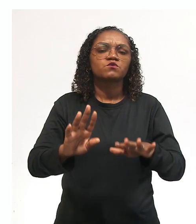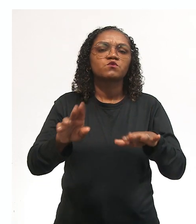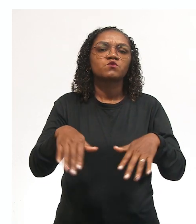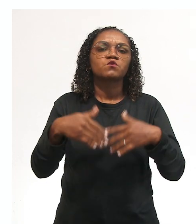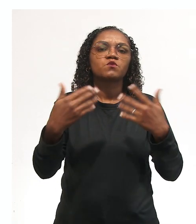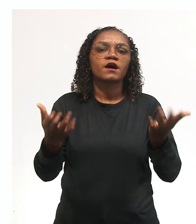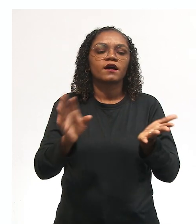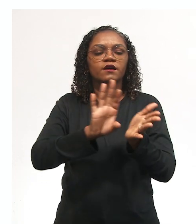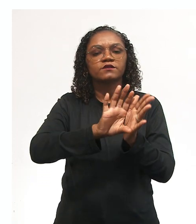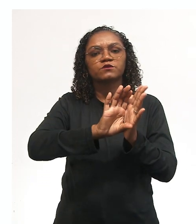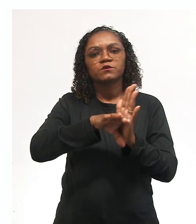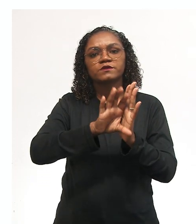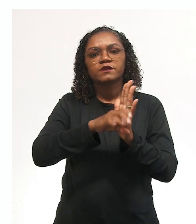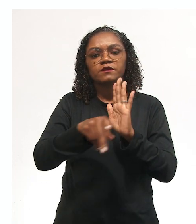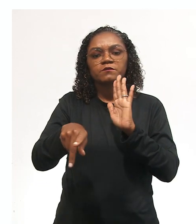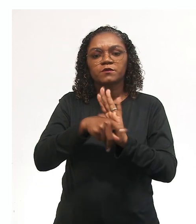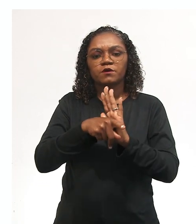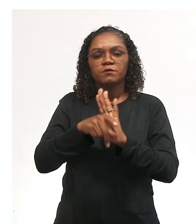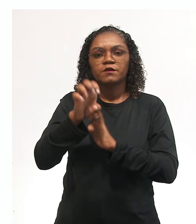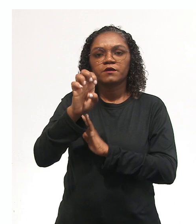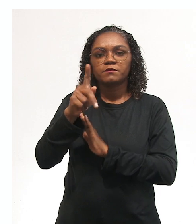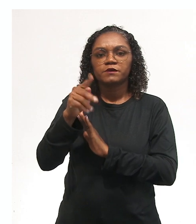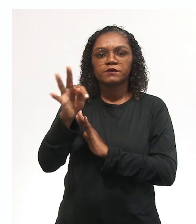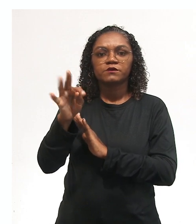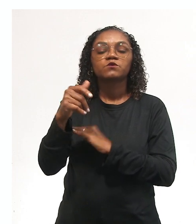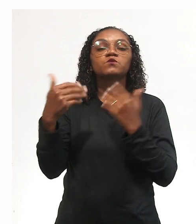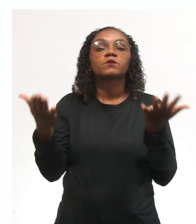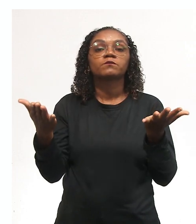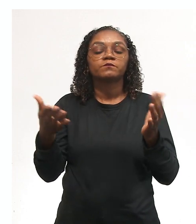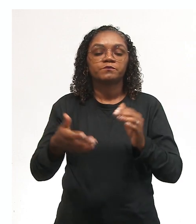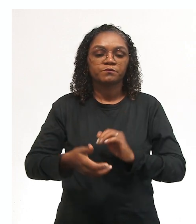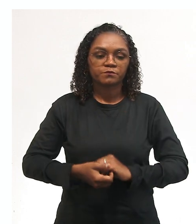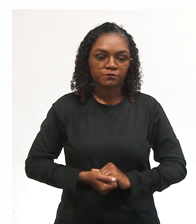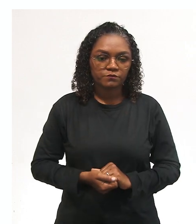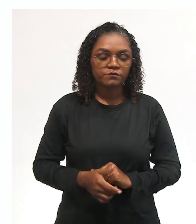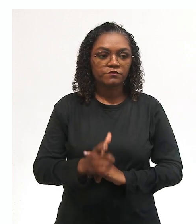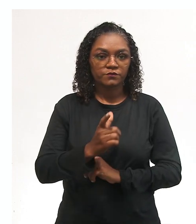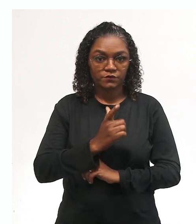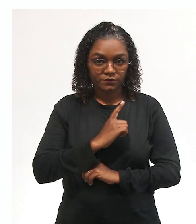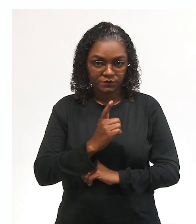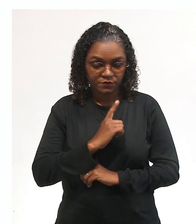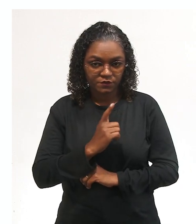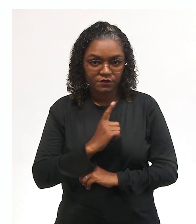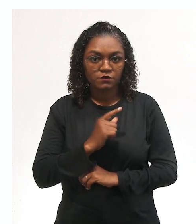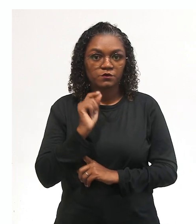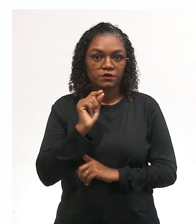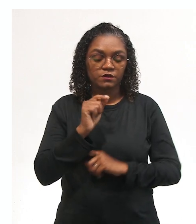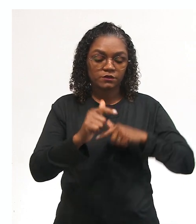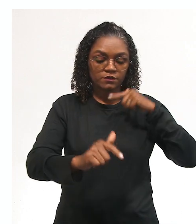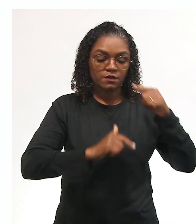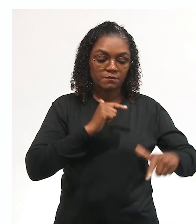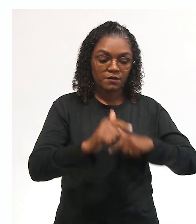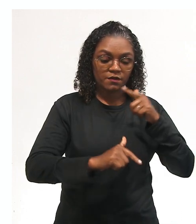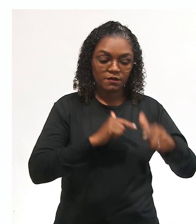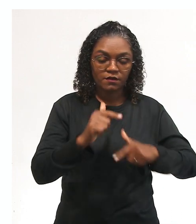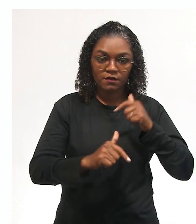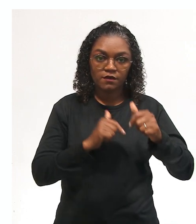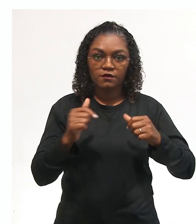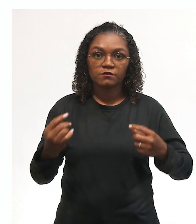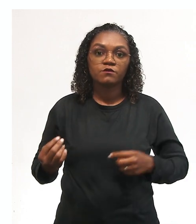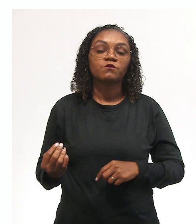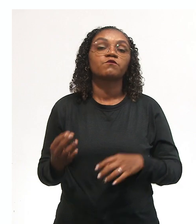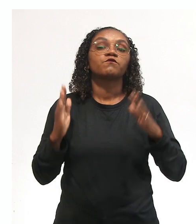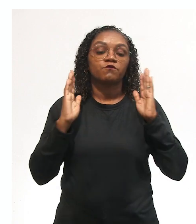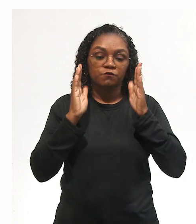são, então, os conceitos da EPT? Um dos conceitos da EPT é o trabalho como princípio